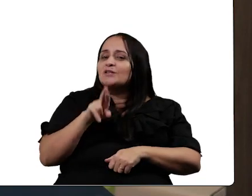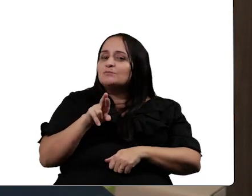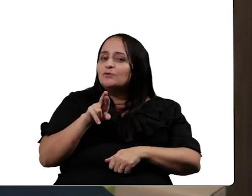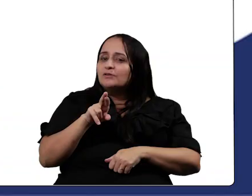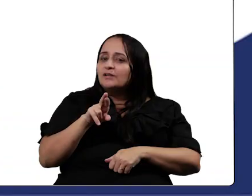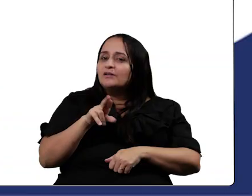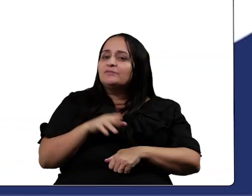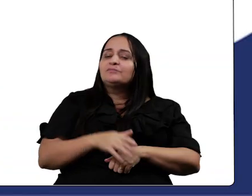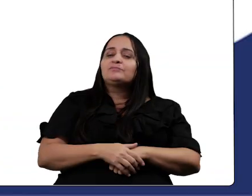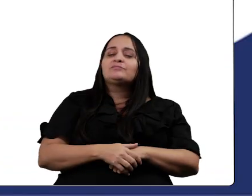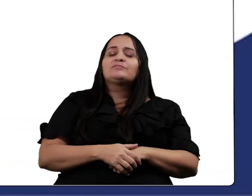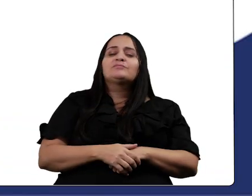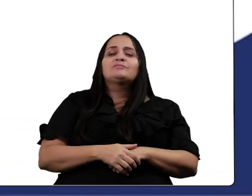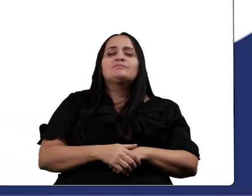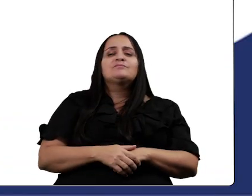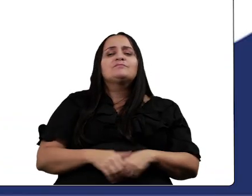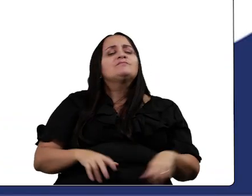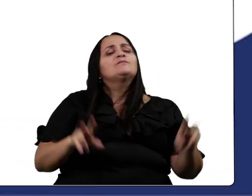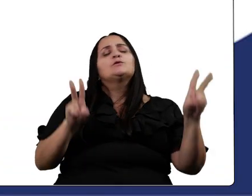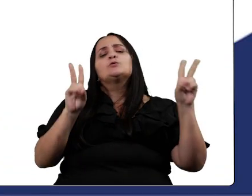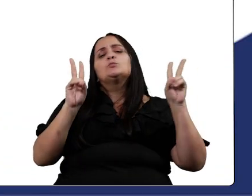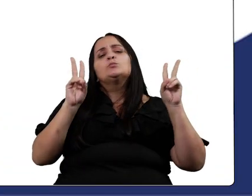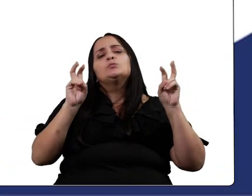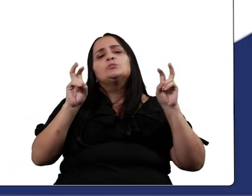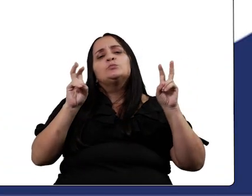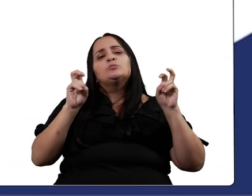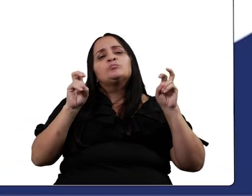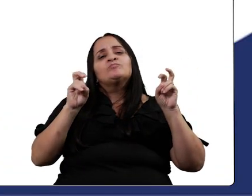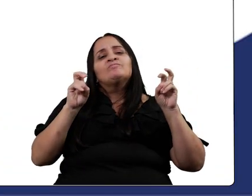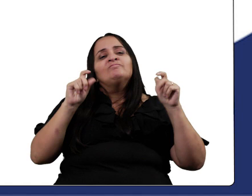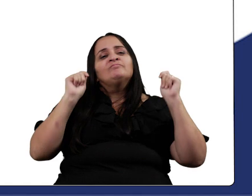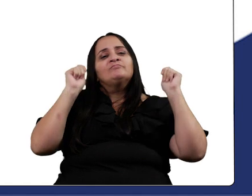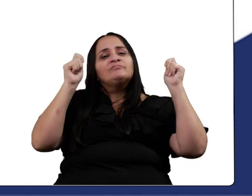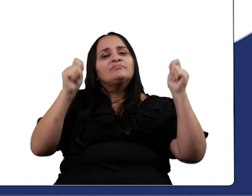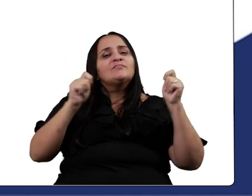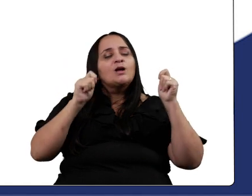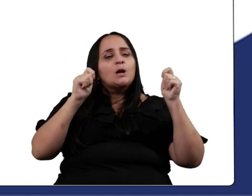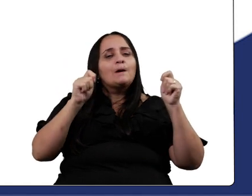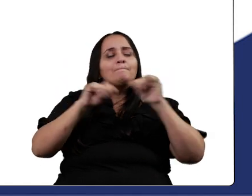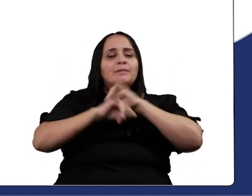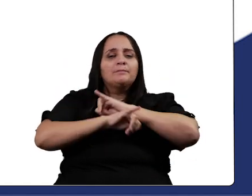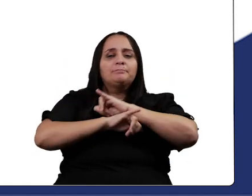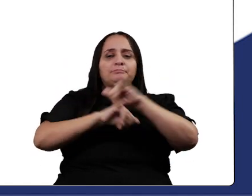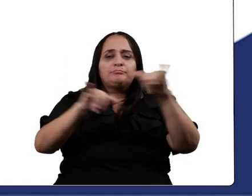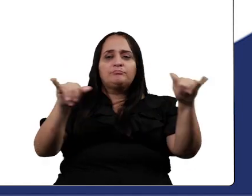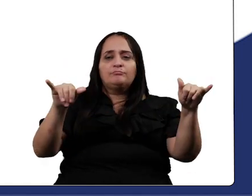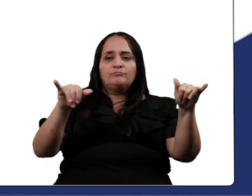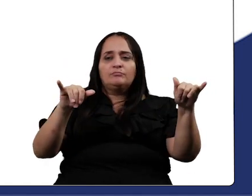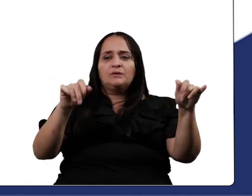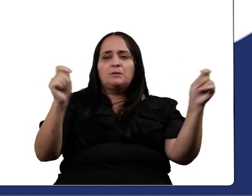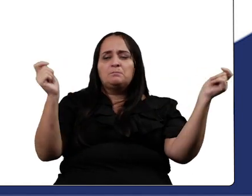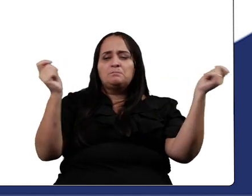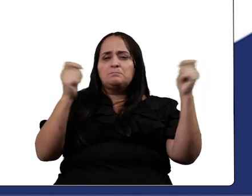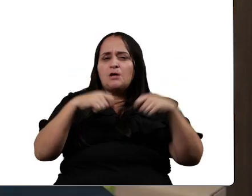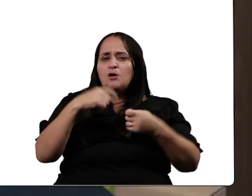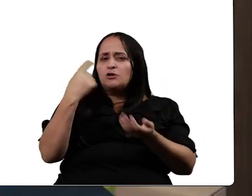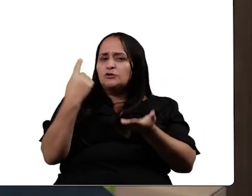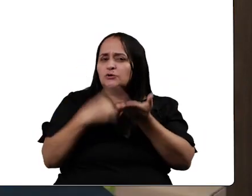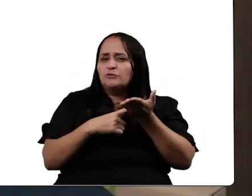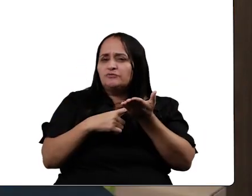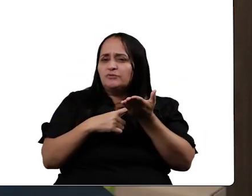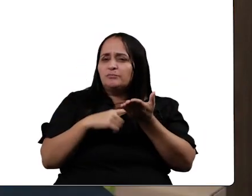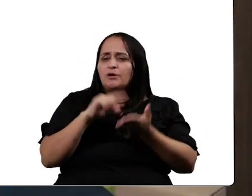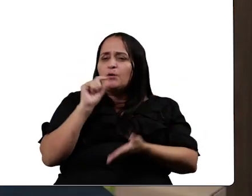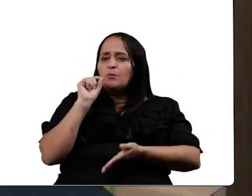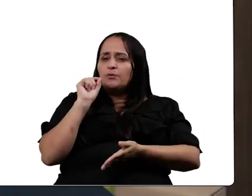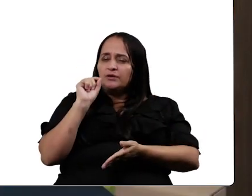questão? Sobre a campanha publicitária, pode-se afirmar que